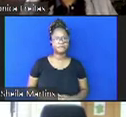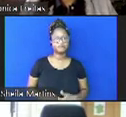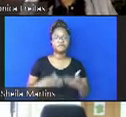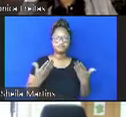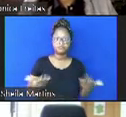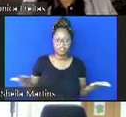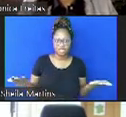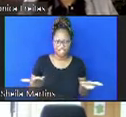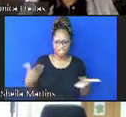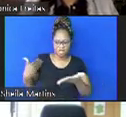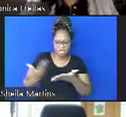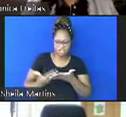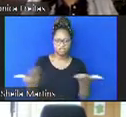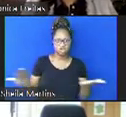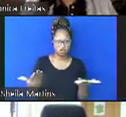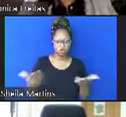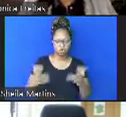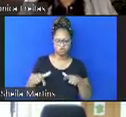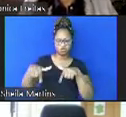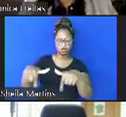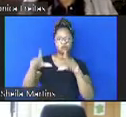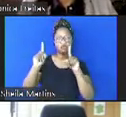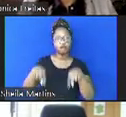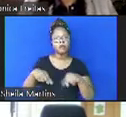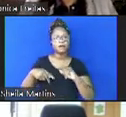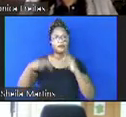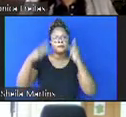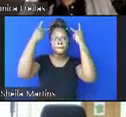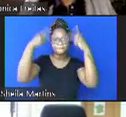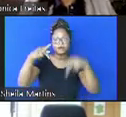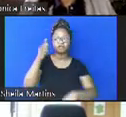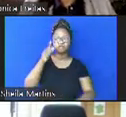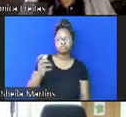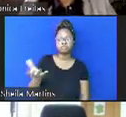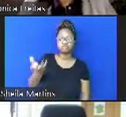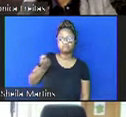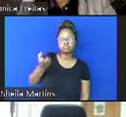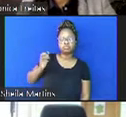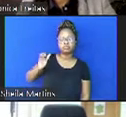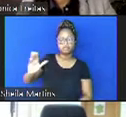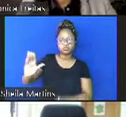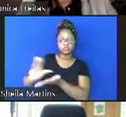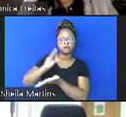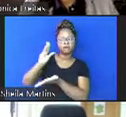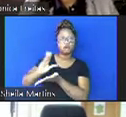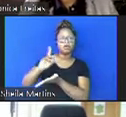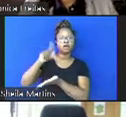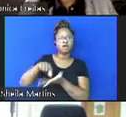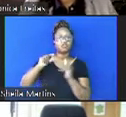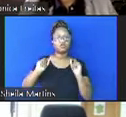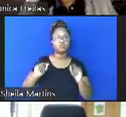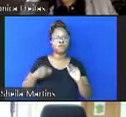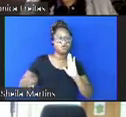enquanto, a aplicação para o auxílio está, né, sendo feita diretamente